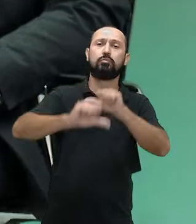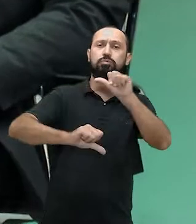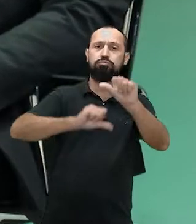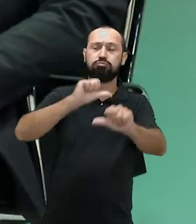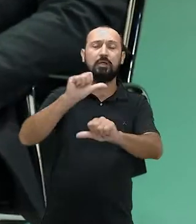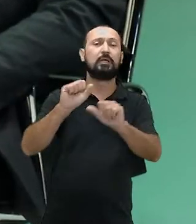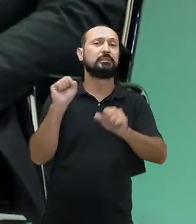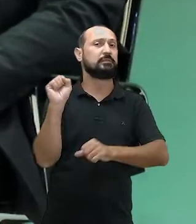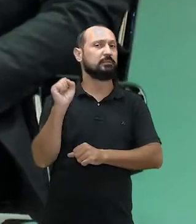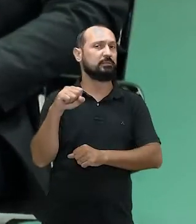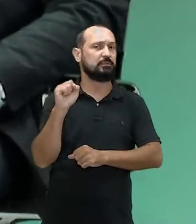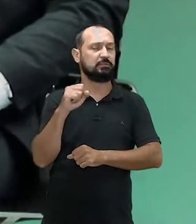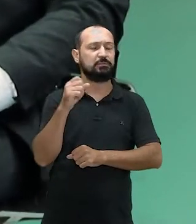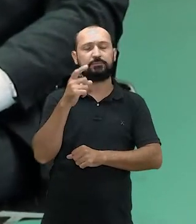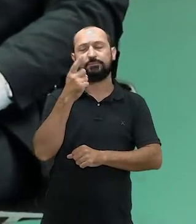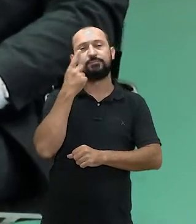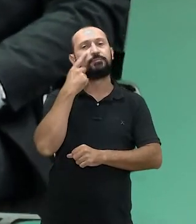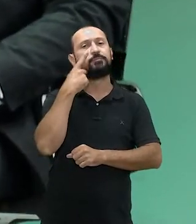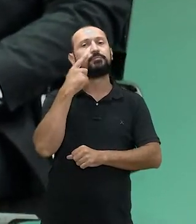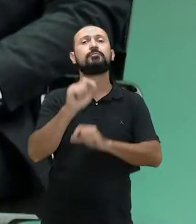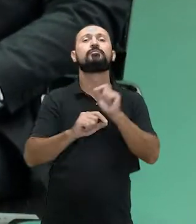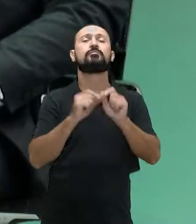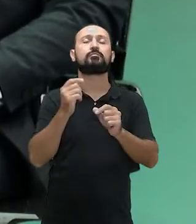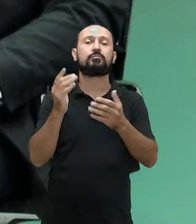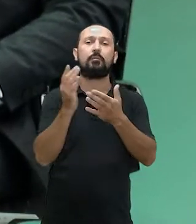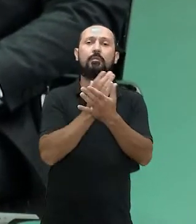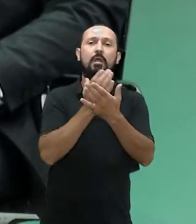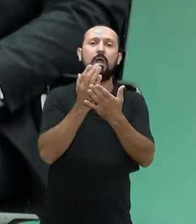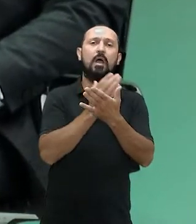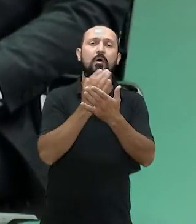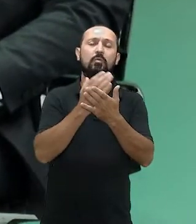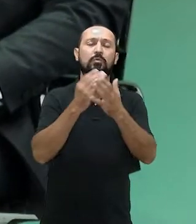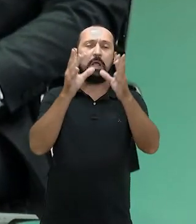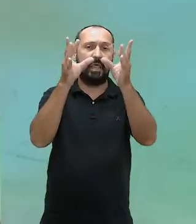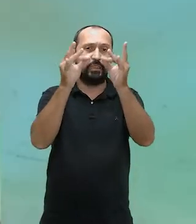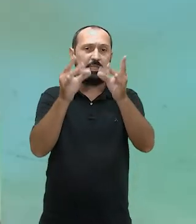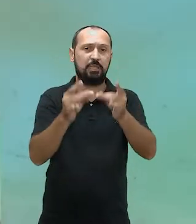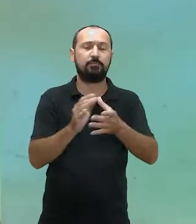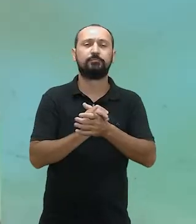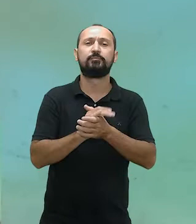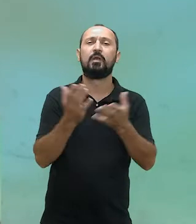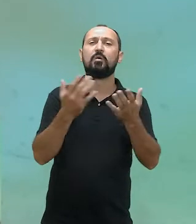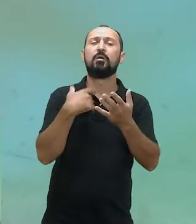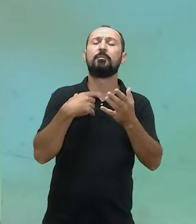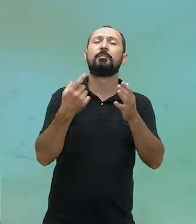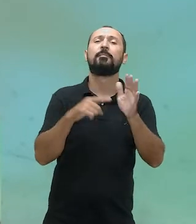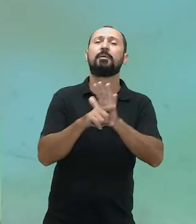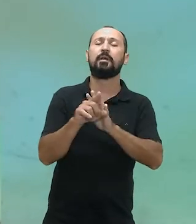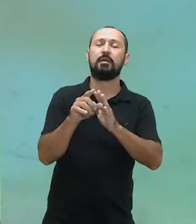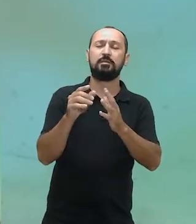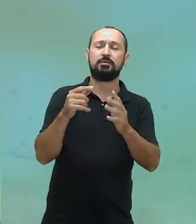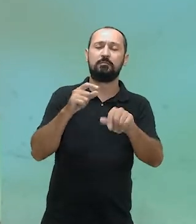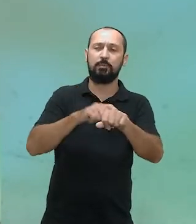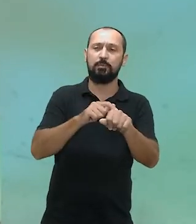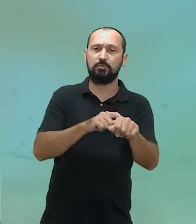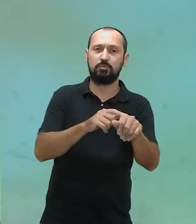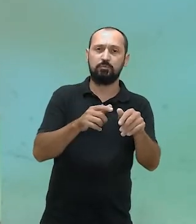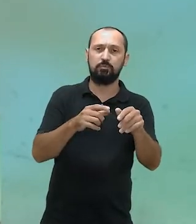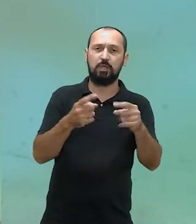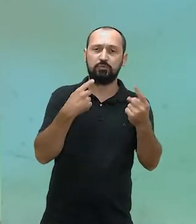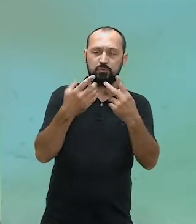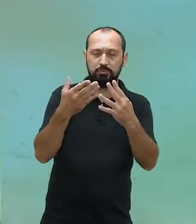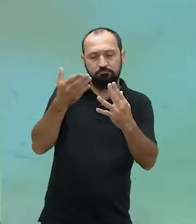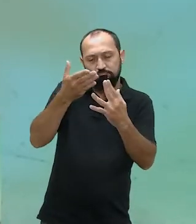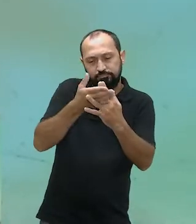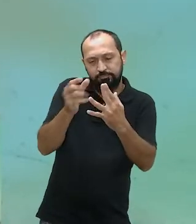certas alterações observando certos detalhes, né? Agora, para finalizar o primeiro bloco aqui, hoje a gente está falando